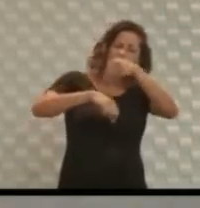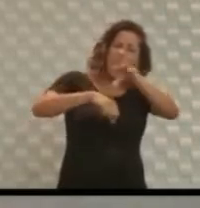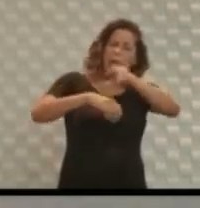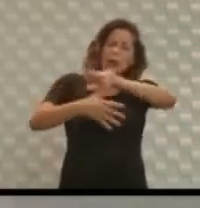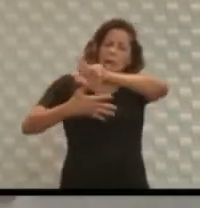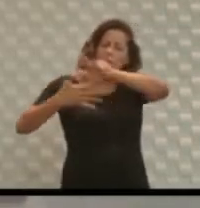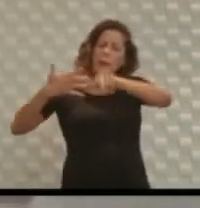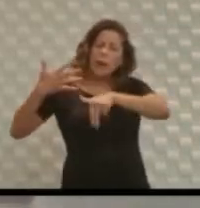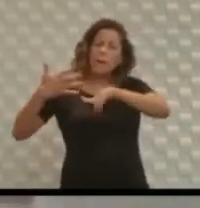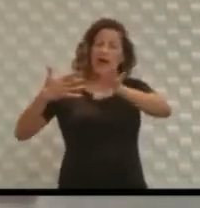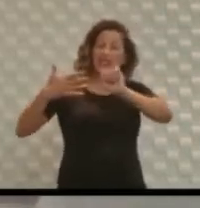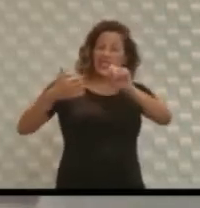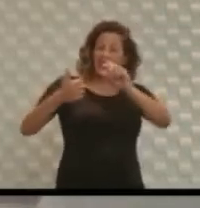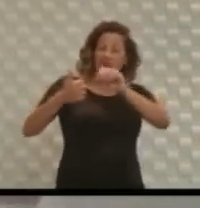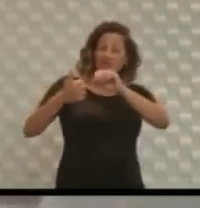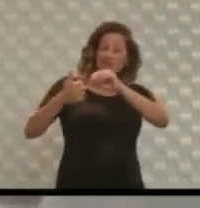fórmula,